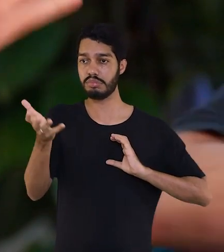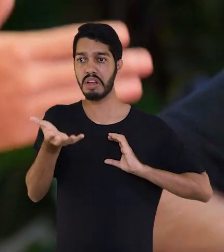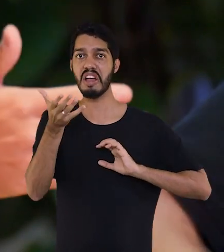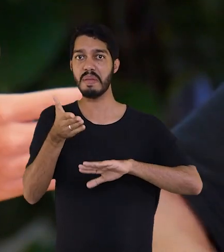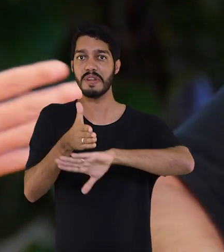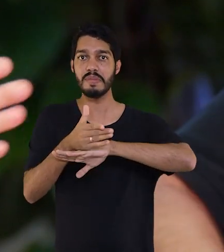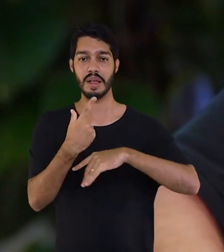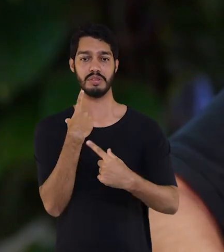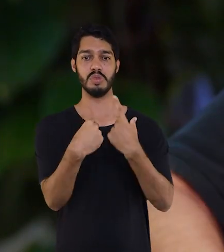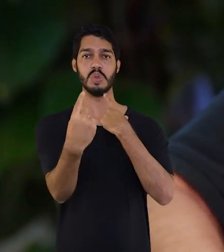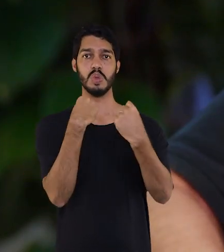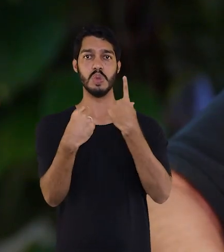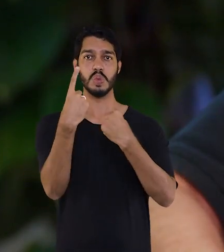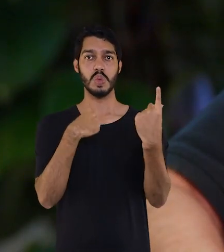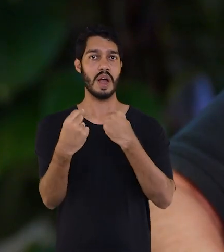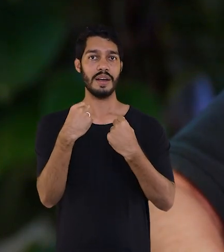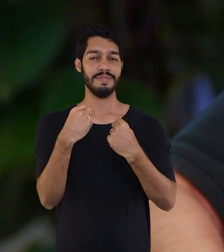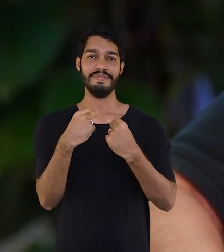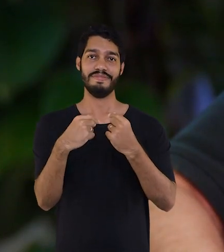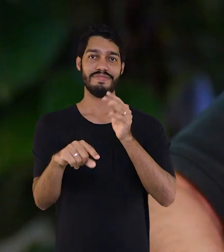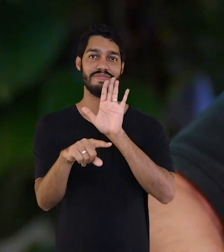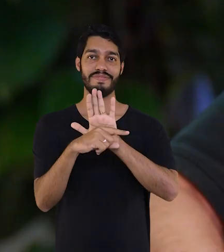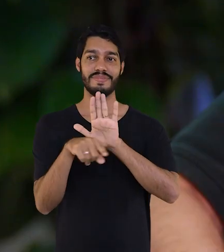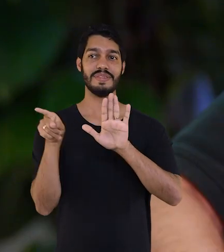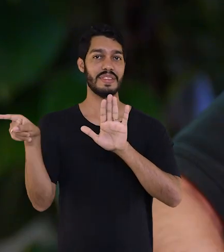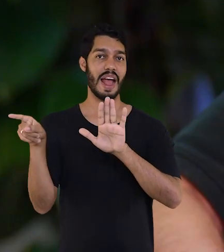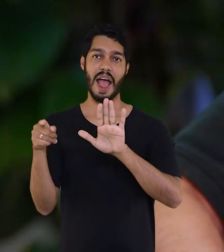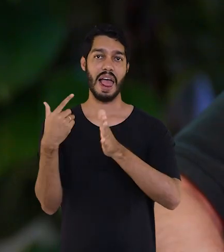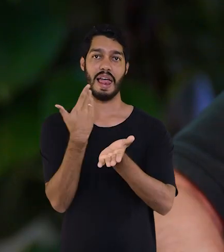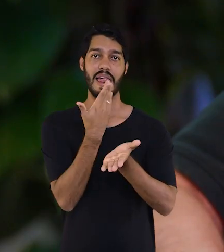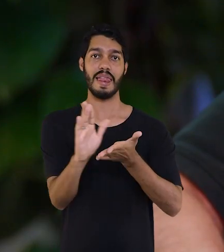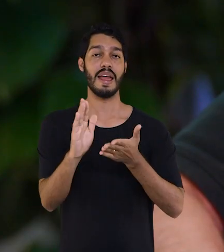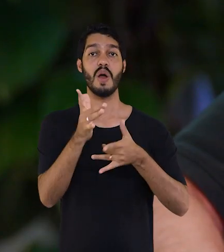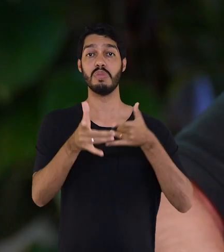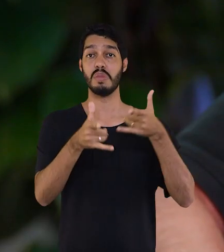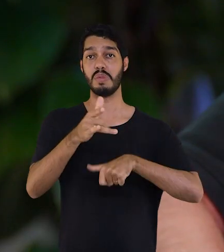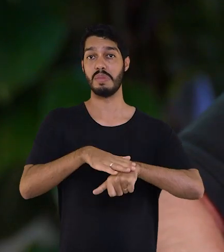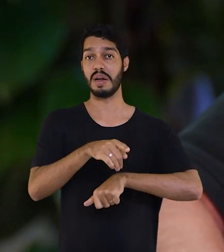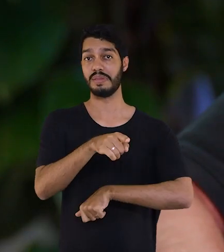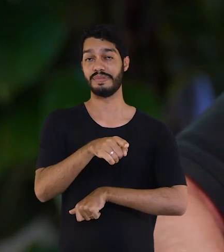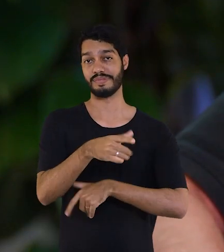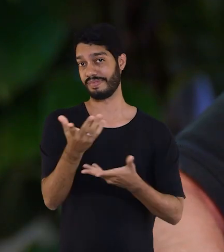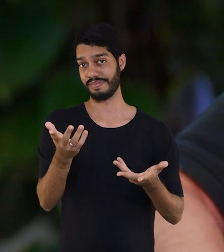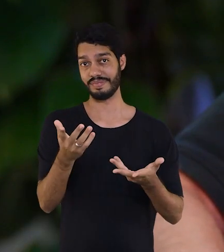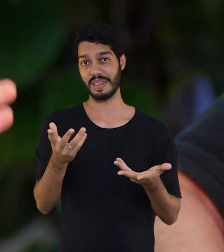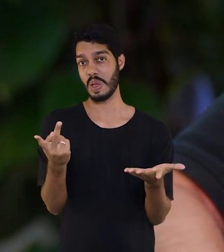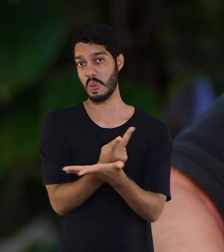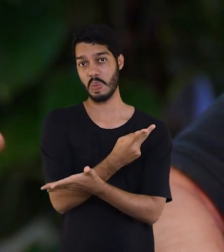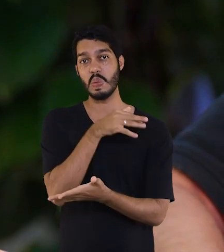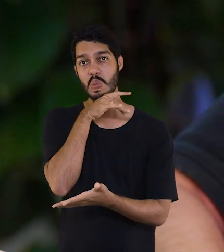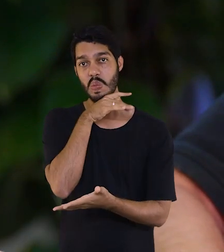200 candidatas que se propuseram a participar de um processo seletivo, tiveram uma negativa por um robô e, na